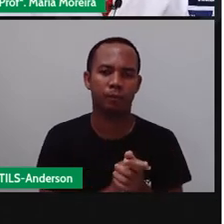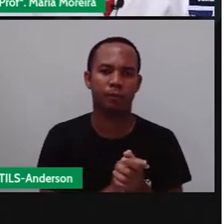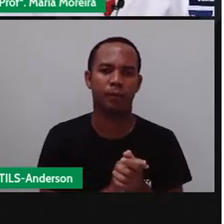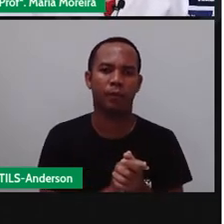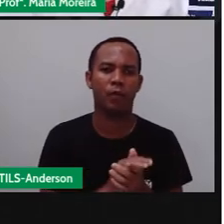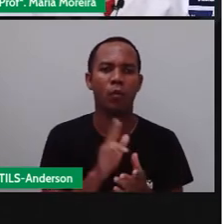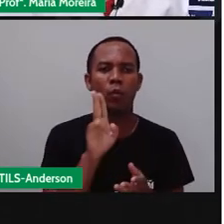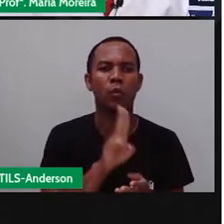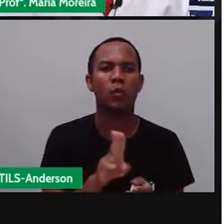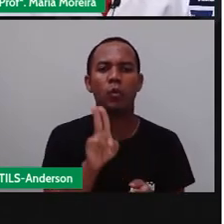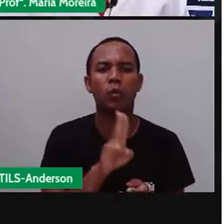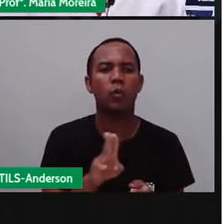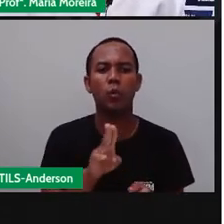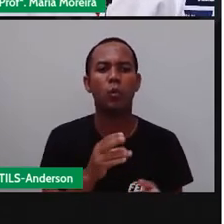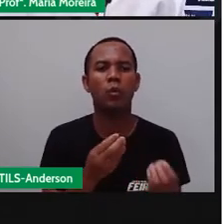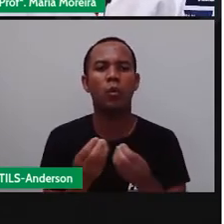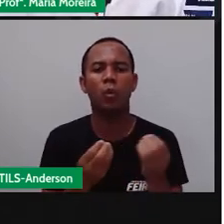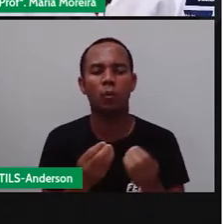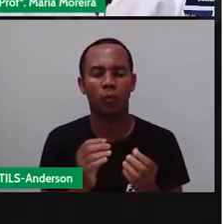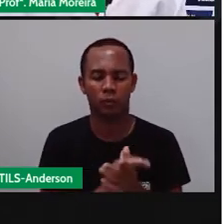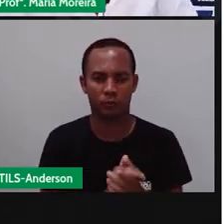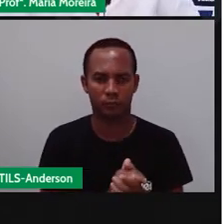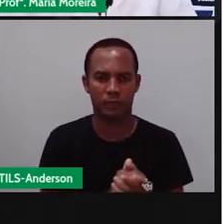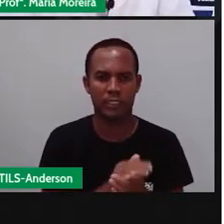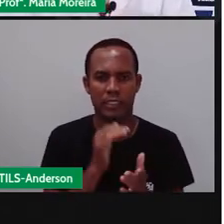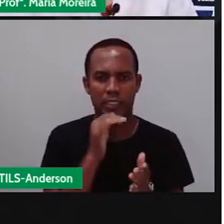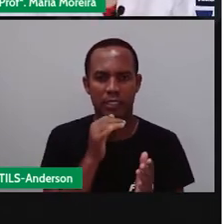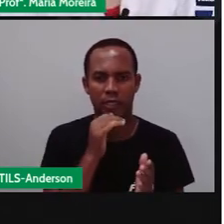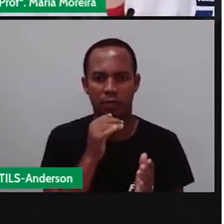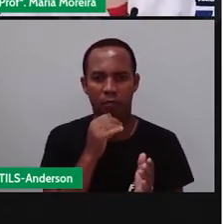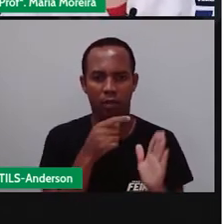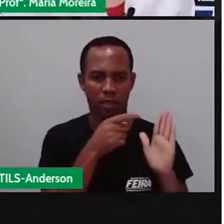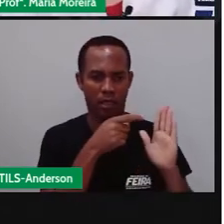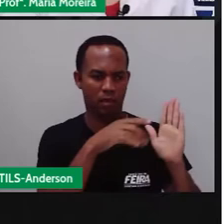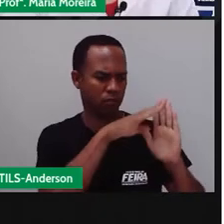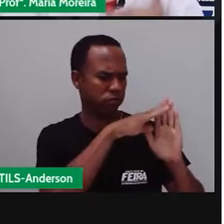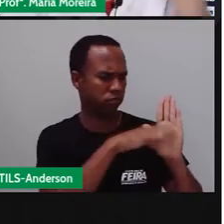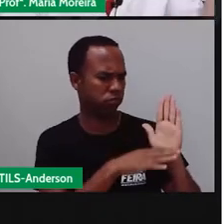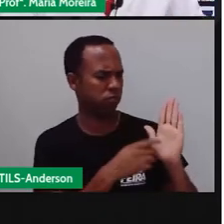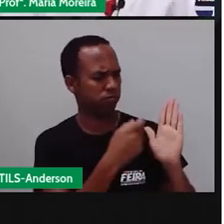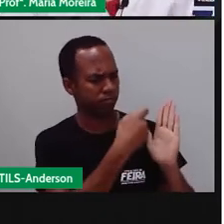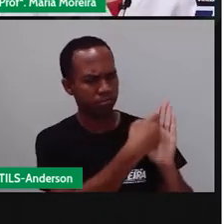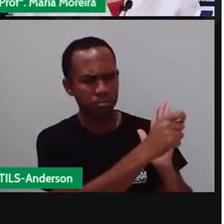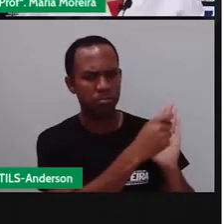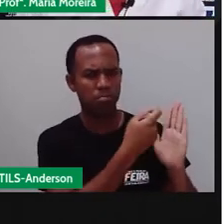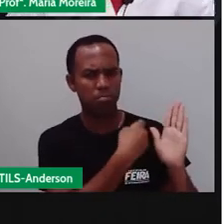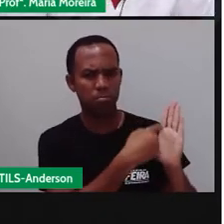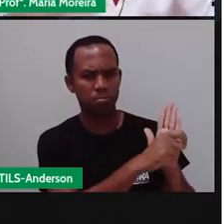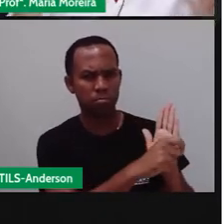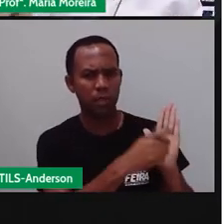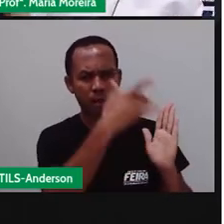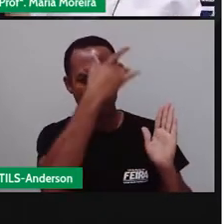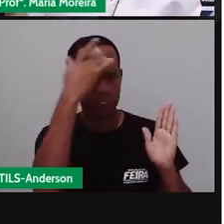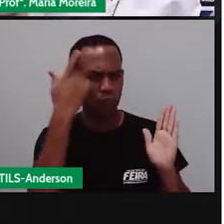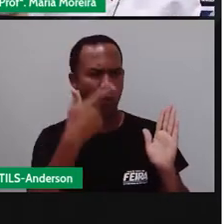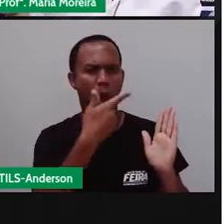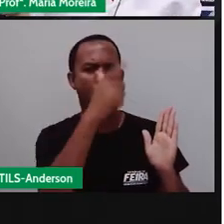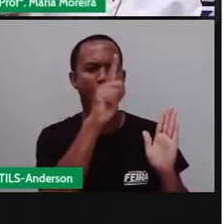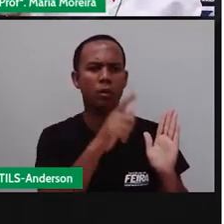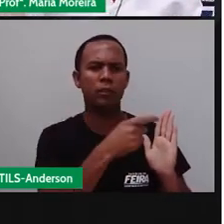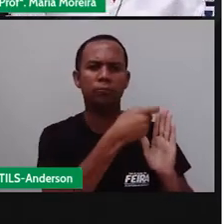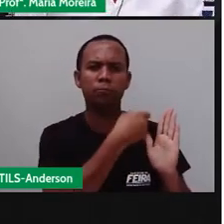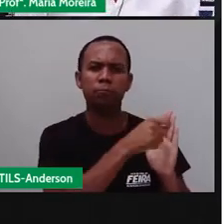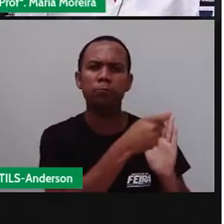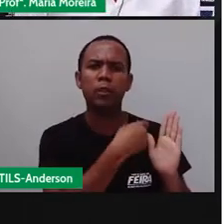eu vou utilizar? Eu posso escrever uma lista para mim, ou tenho que necessariamente escrever uma lista para uma outra pessoa, para Anderson, por